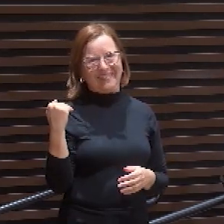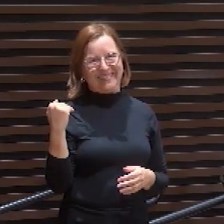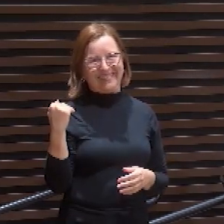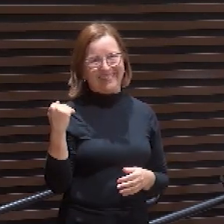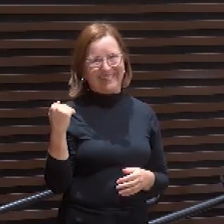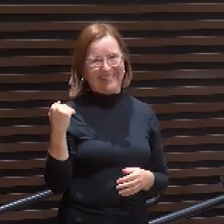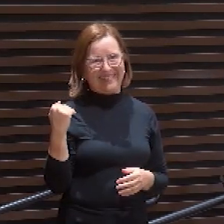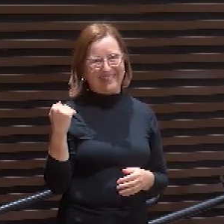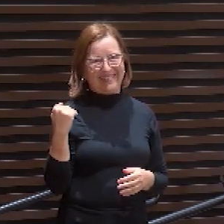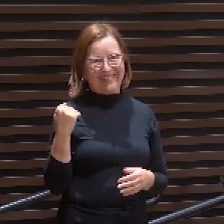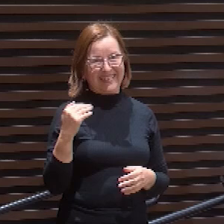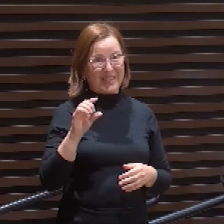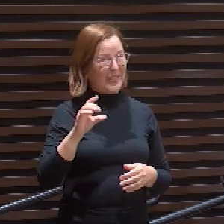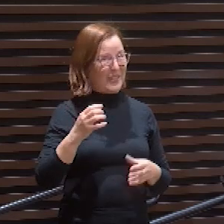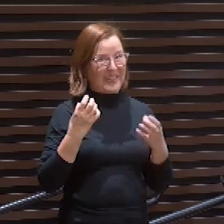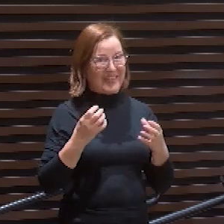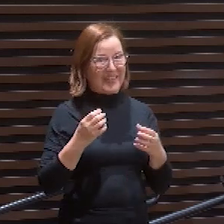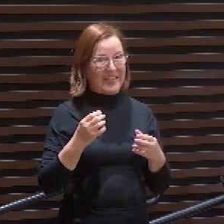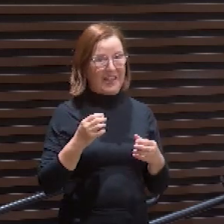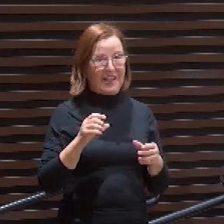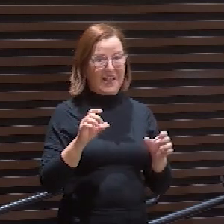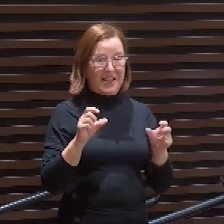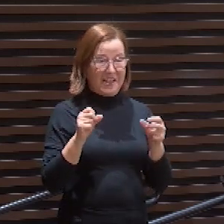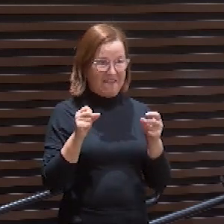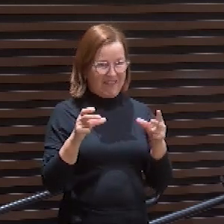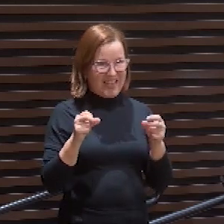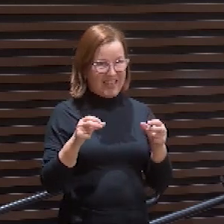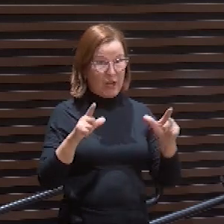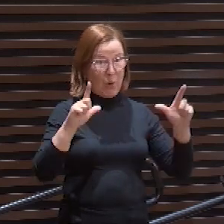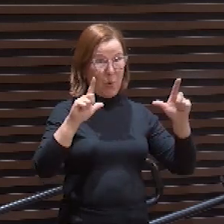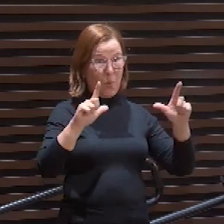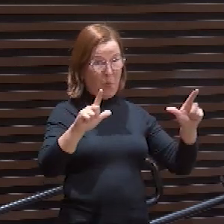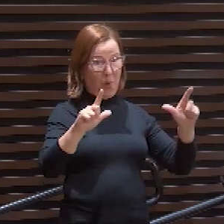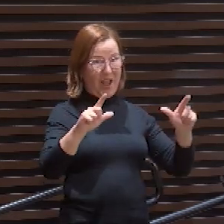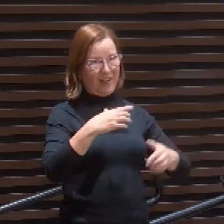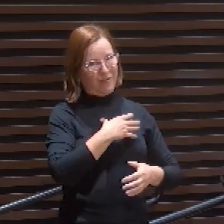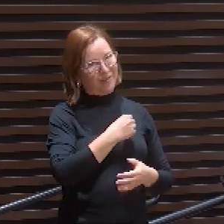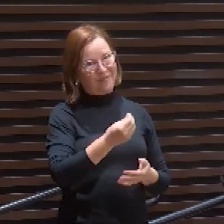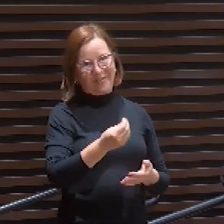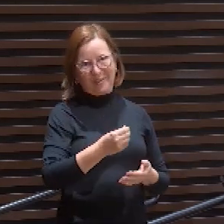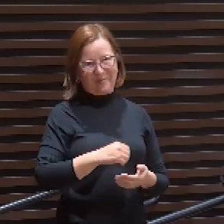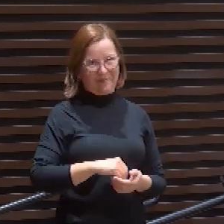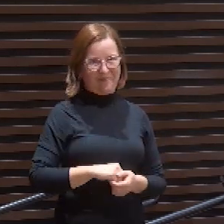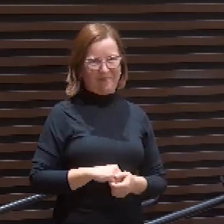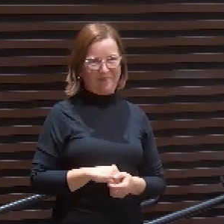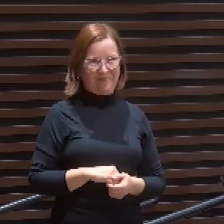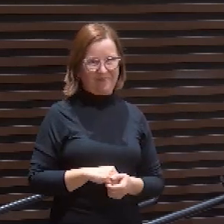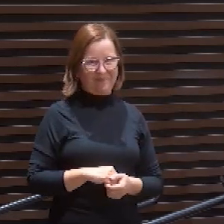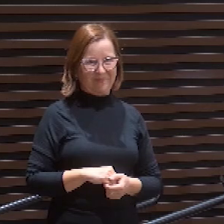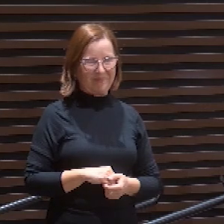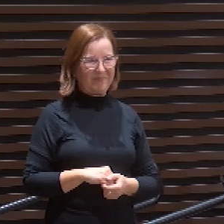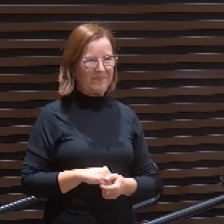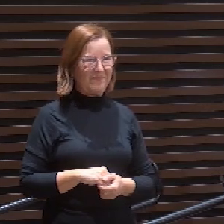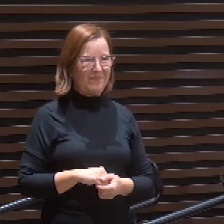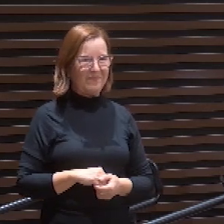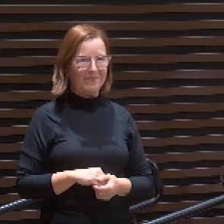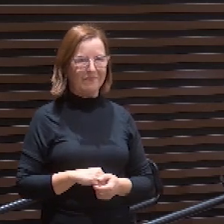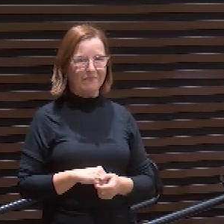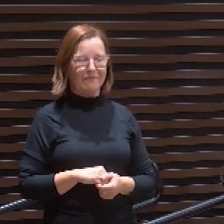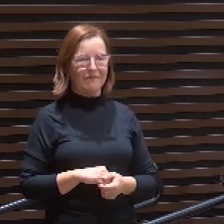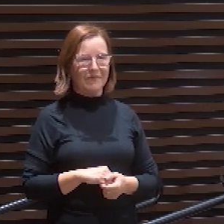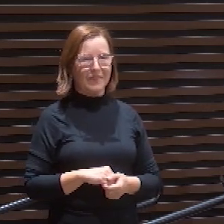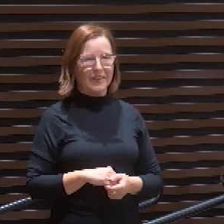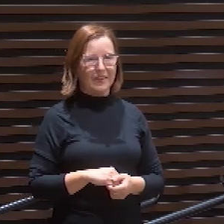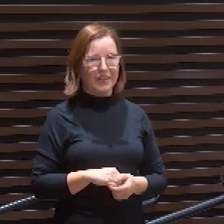Somente o filho